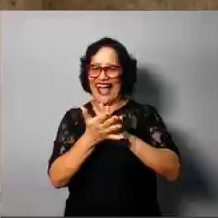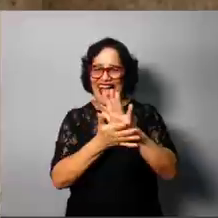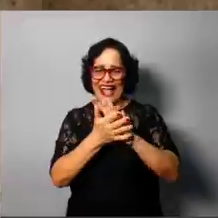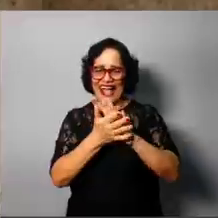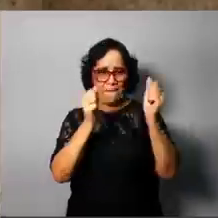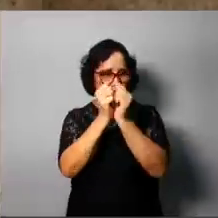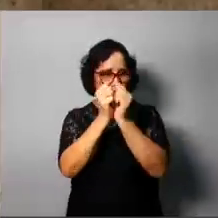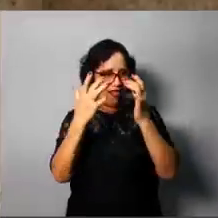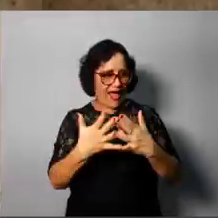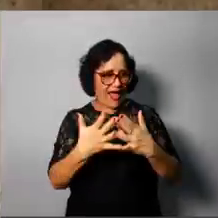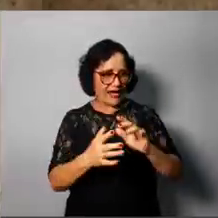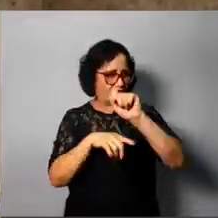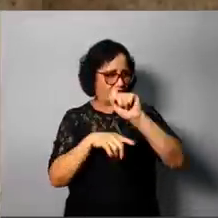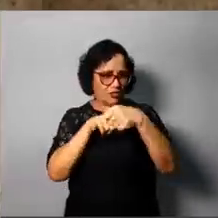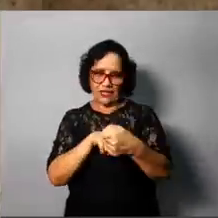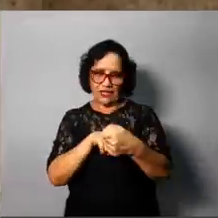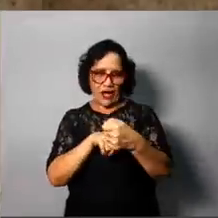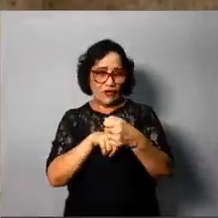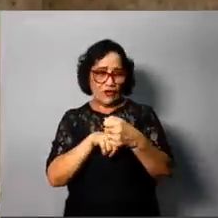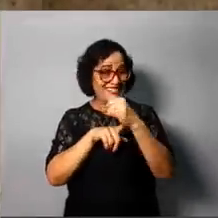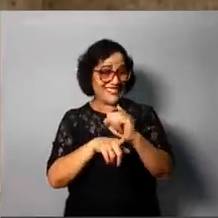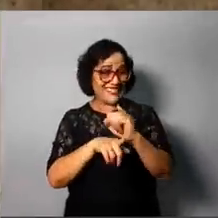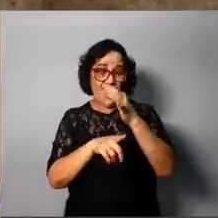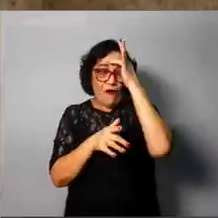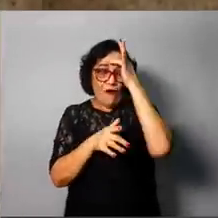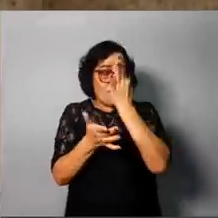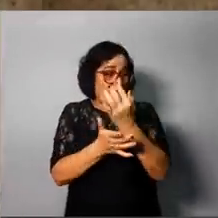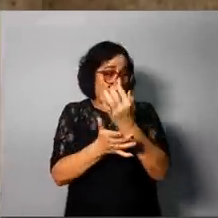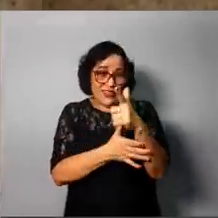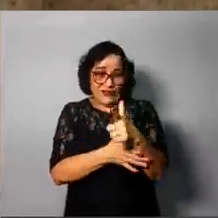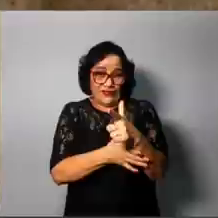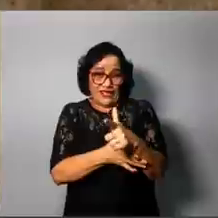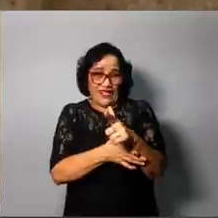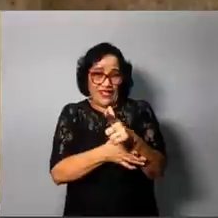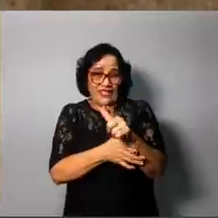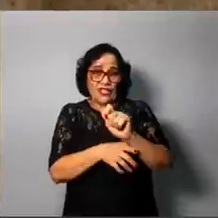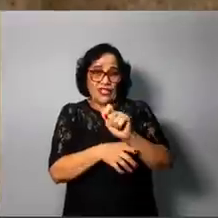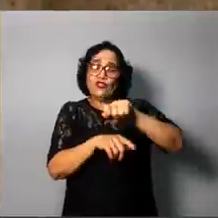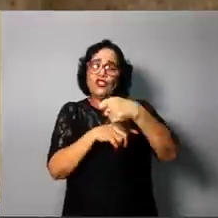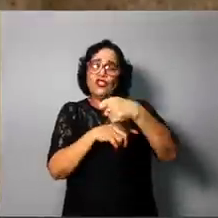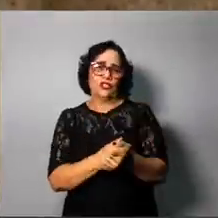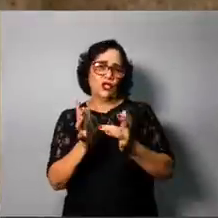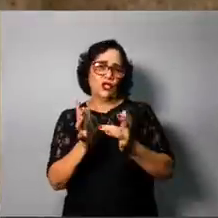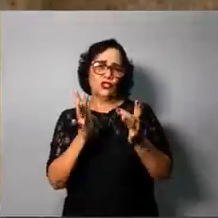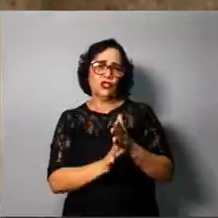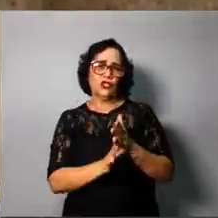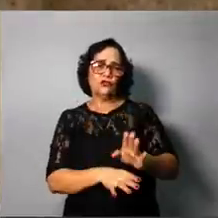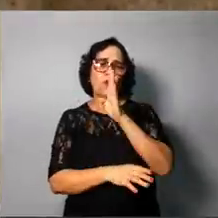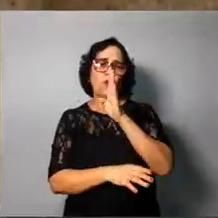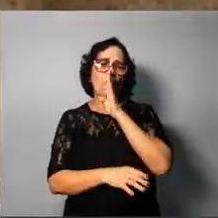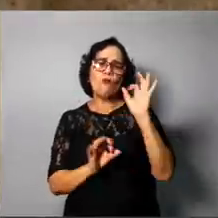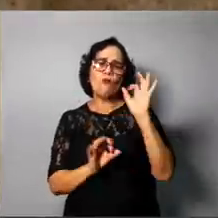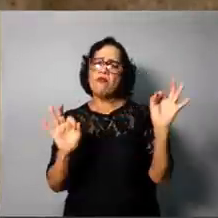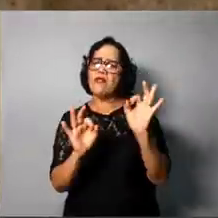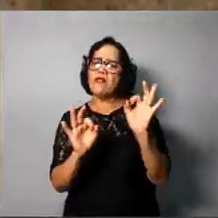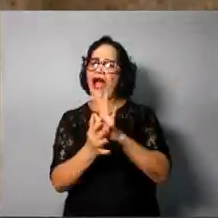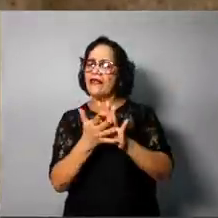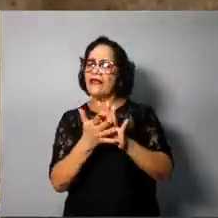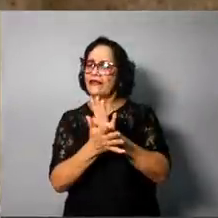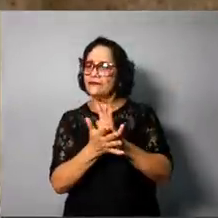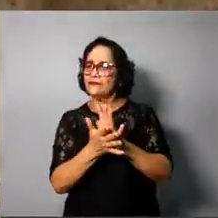fé, os sinais não dizem nada. Então, Jesus afirma